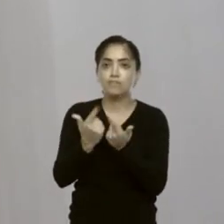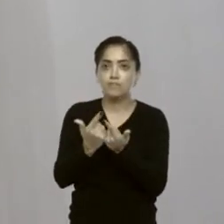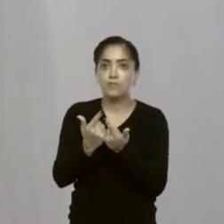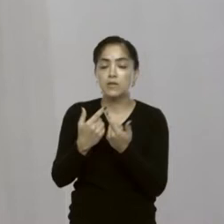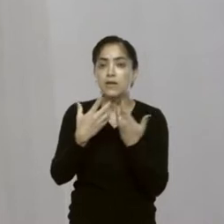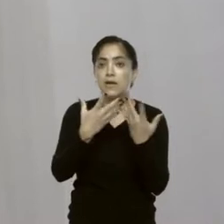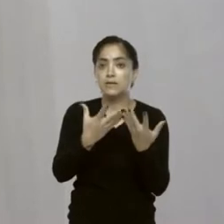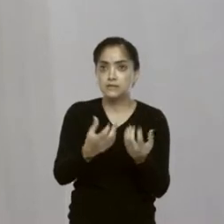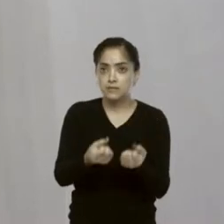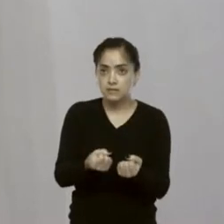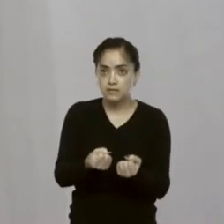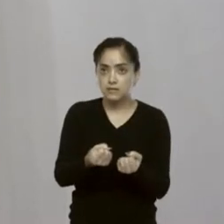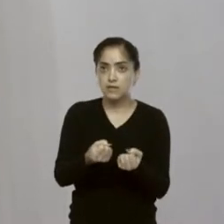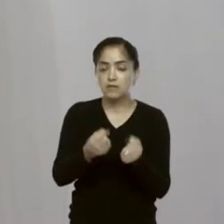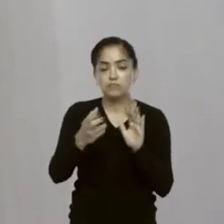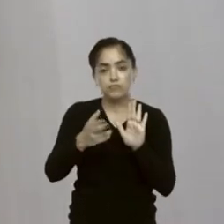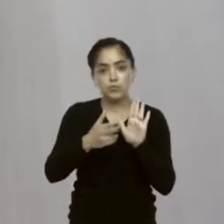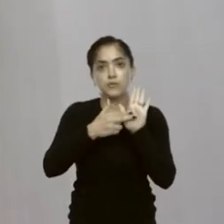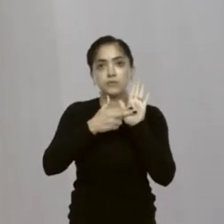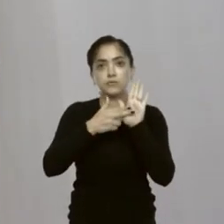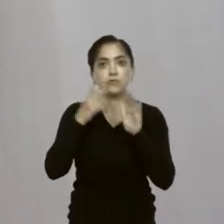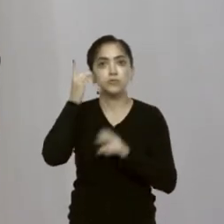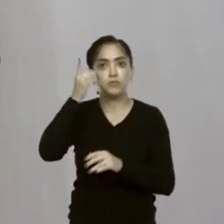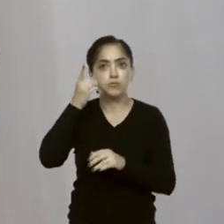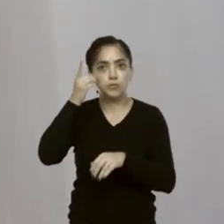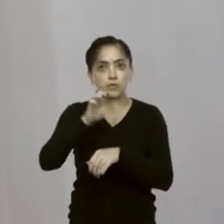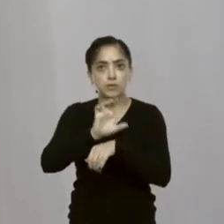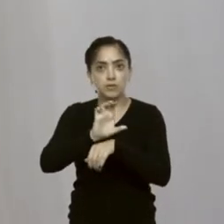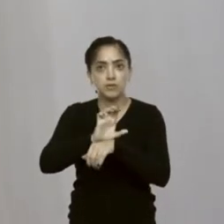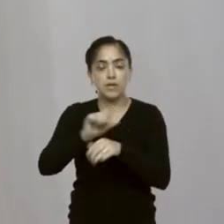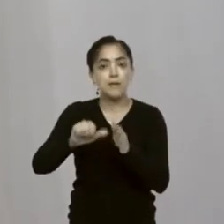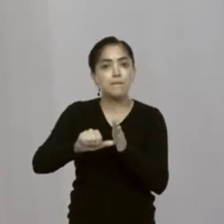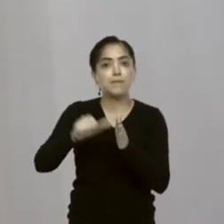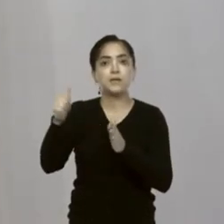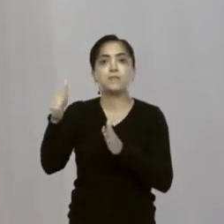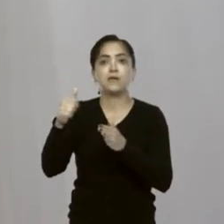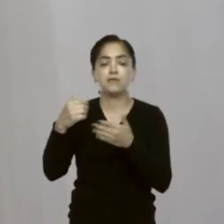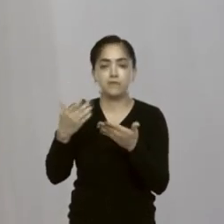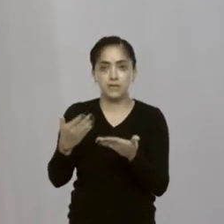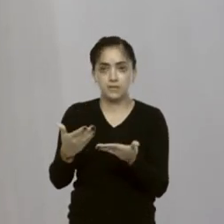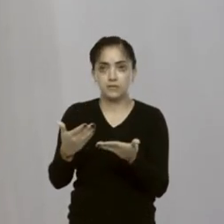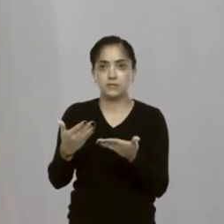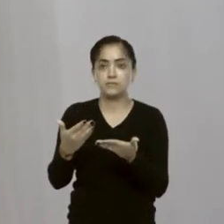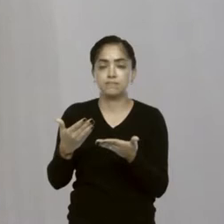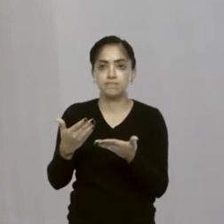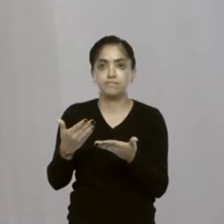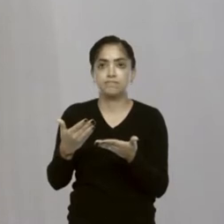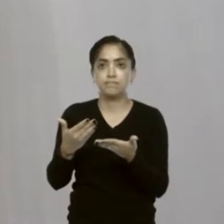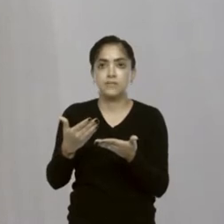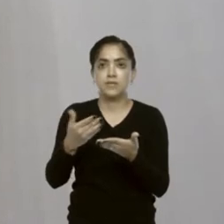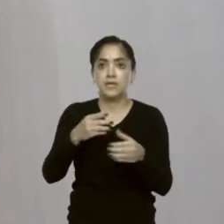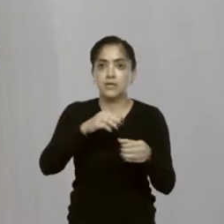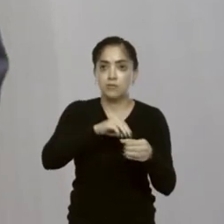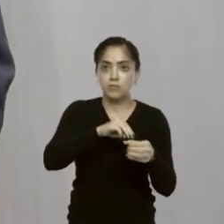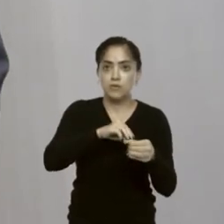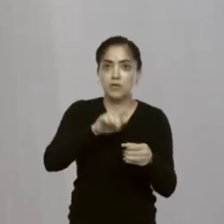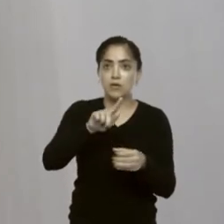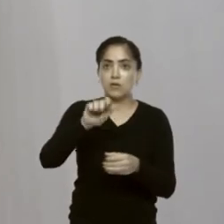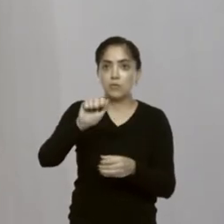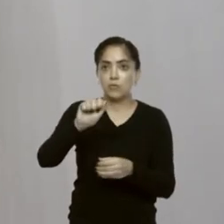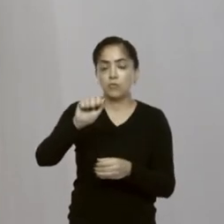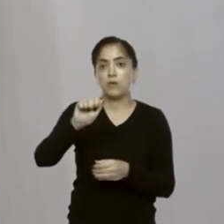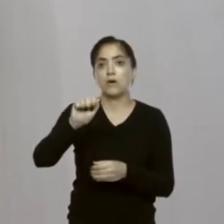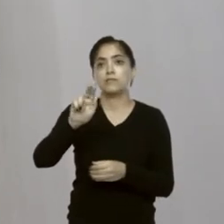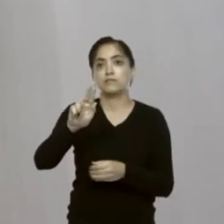aceitar e tomar posse como deputado estadual pela primeira vez, presidente, em nosso município, que Guabiruba, tem